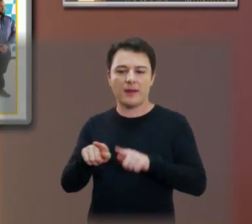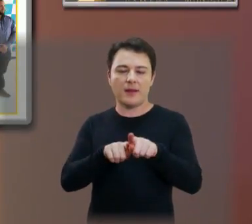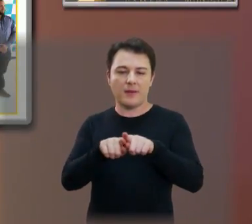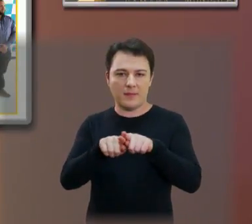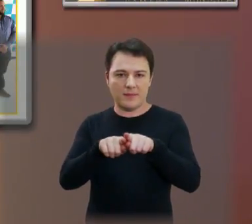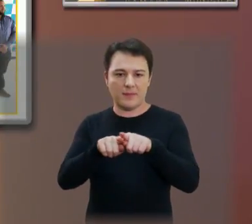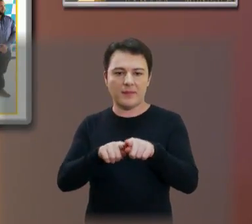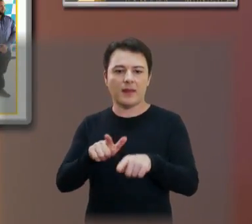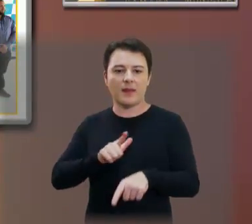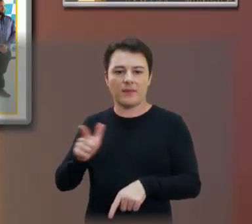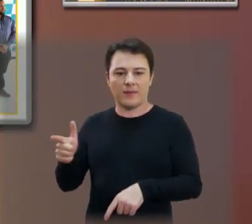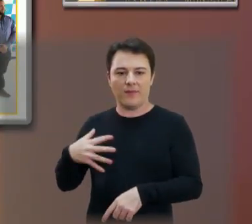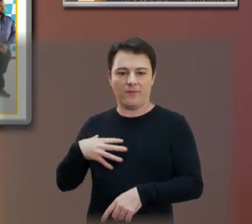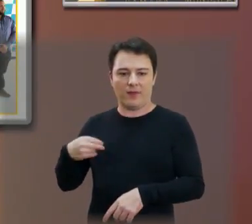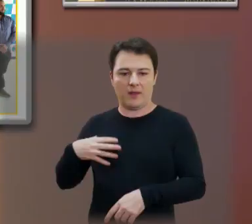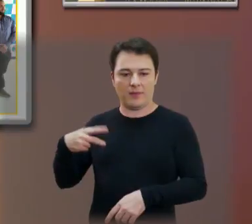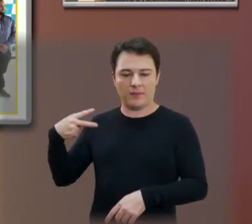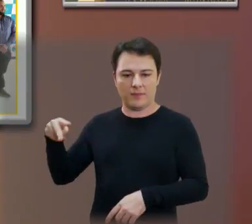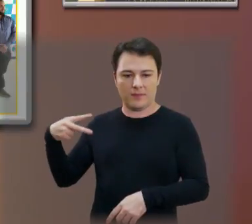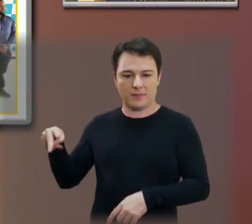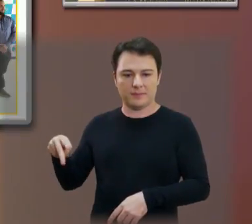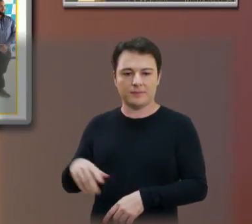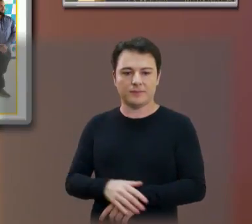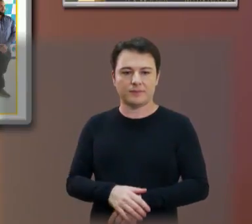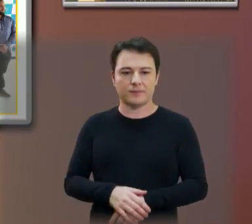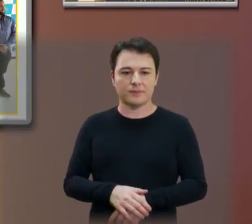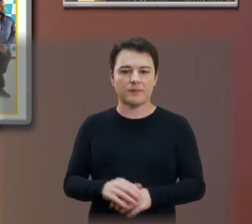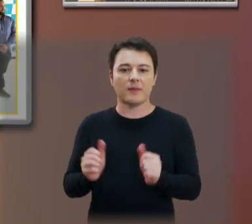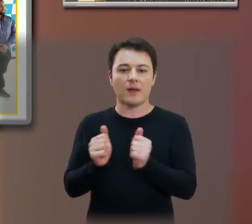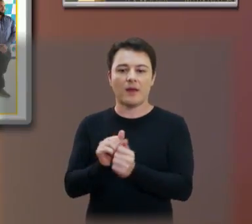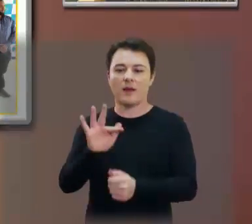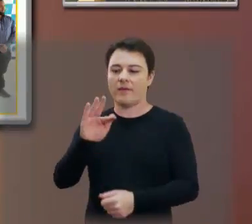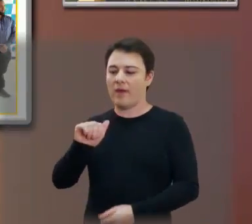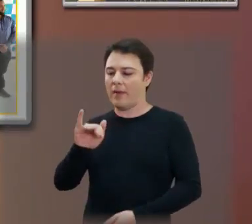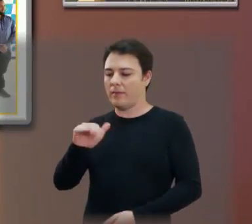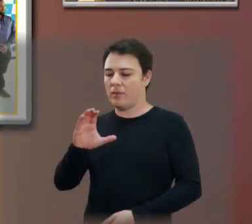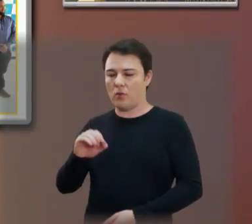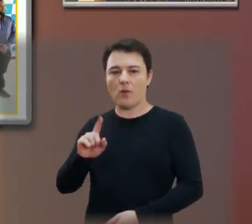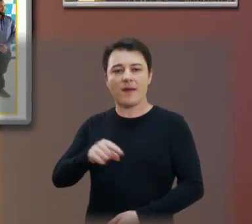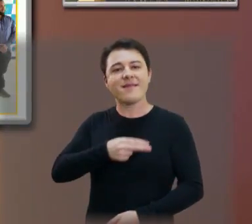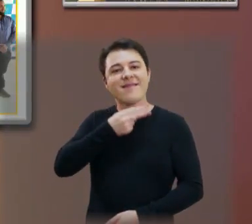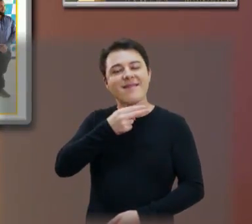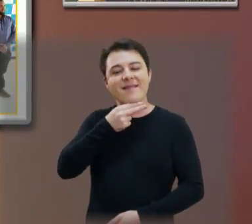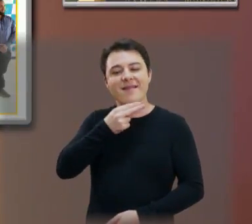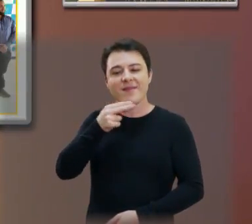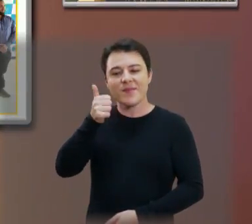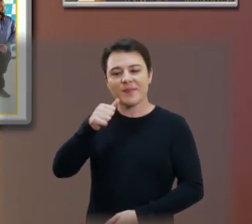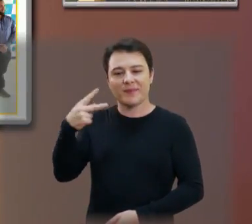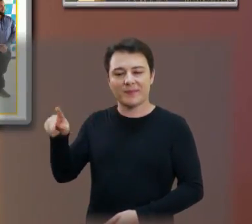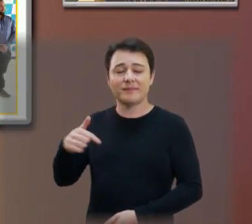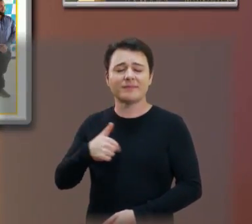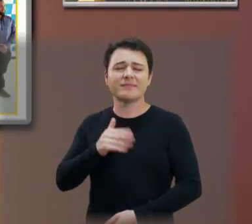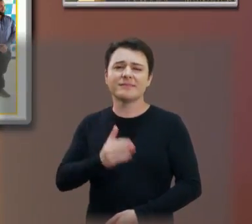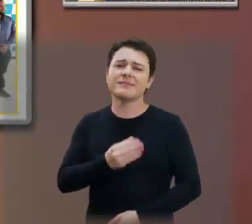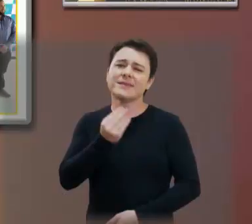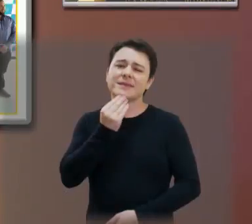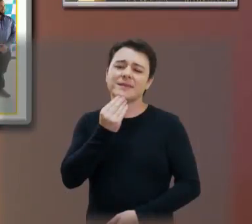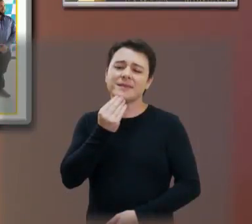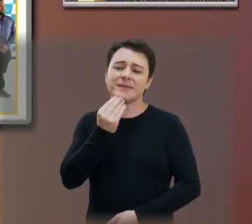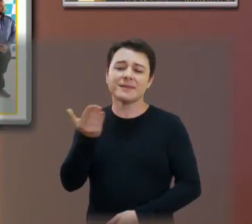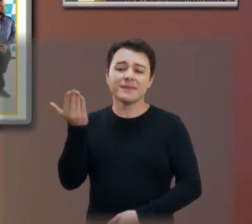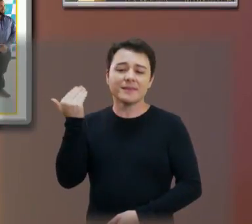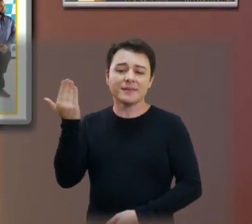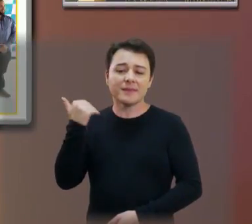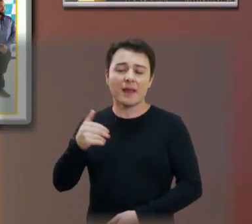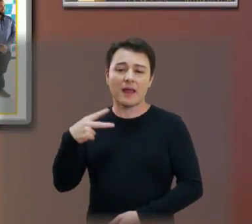dona Lourdes, e com o Fábio também, neto da dona Lourdes. Eu tive a oportunidade, numa